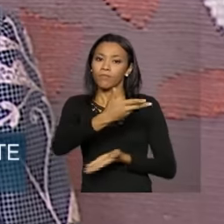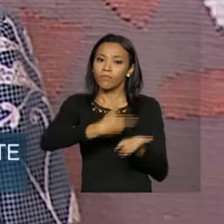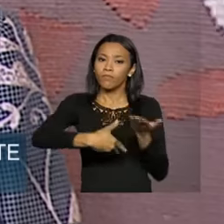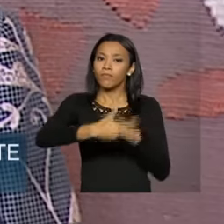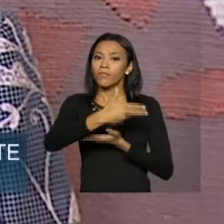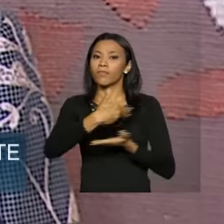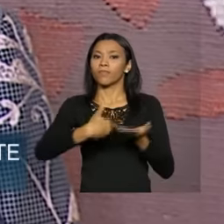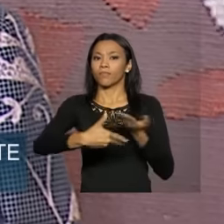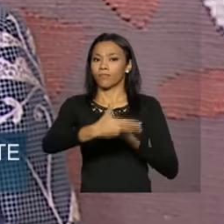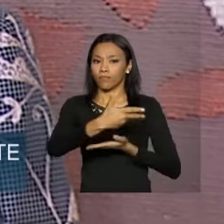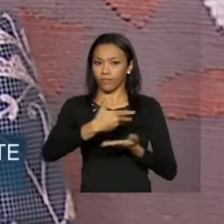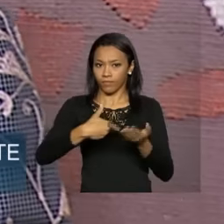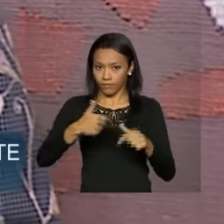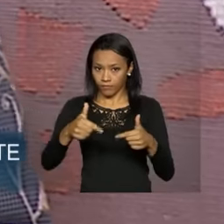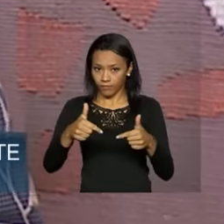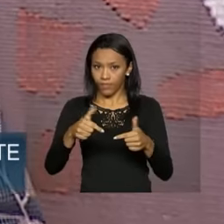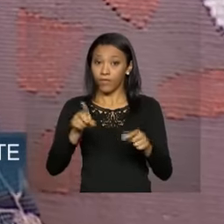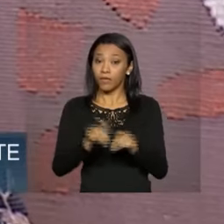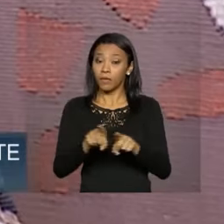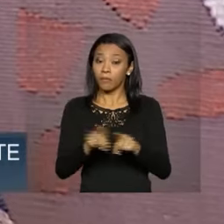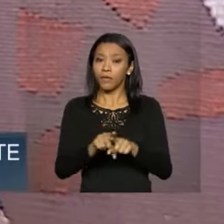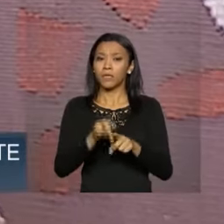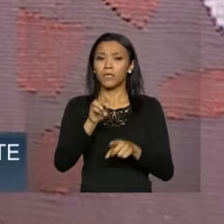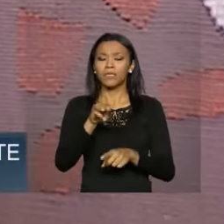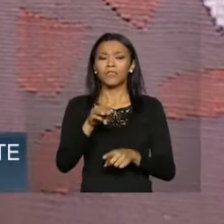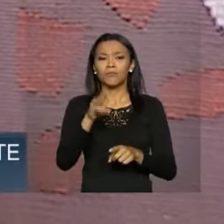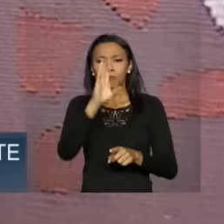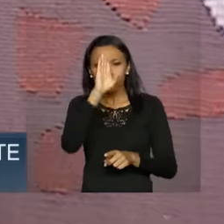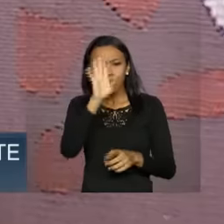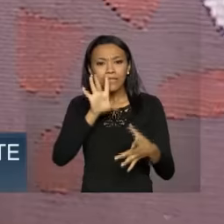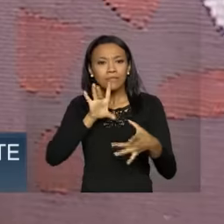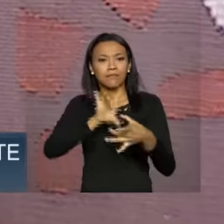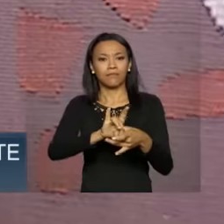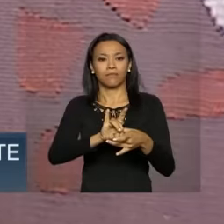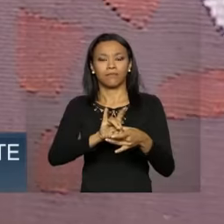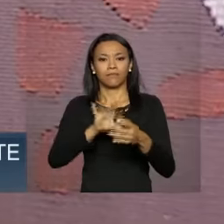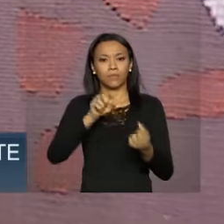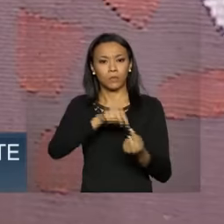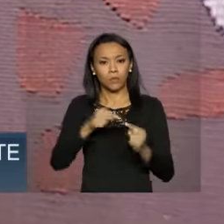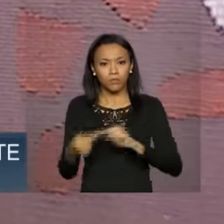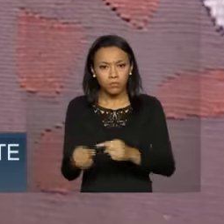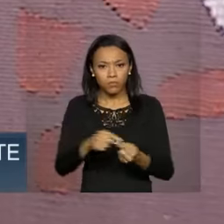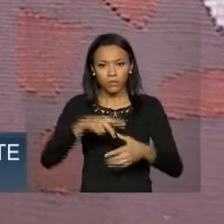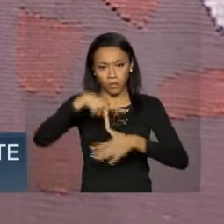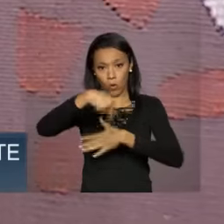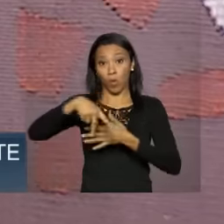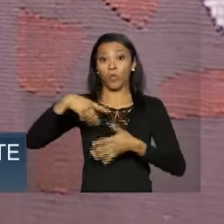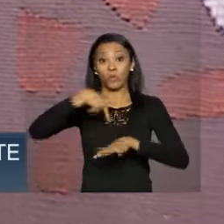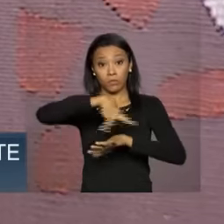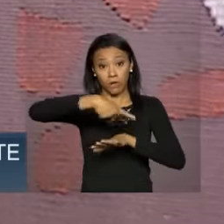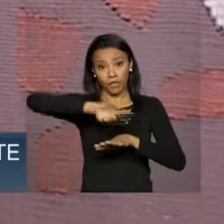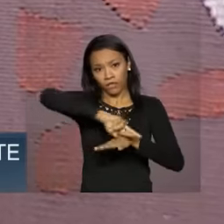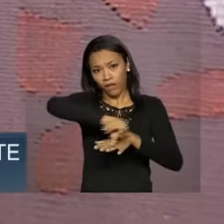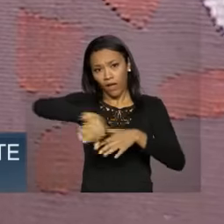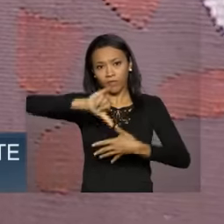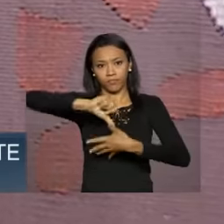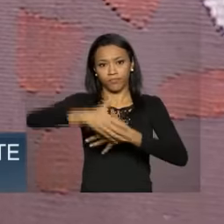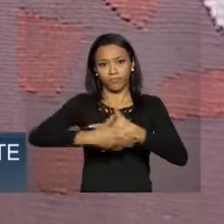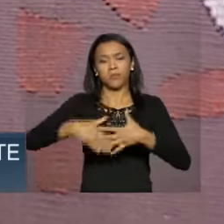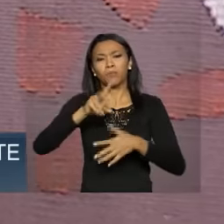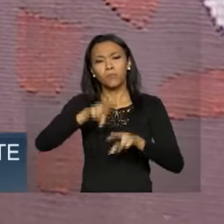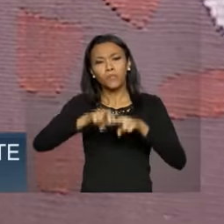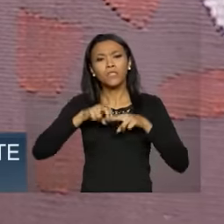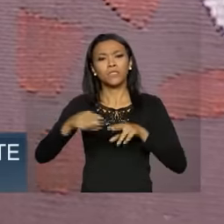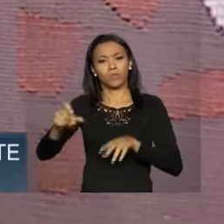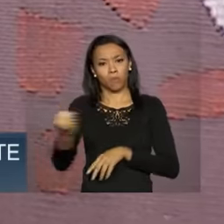do bilateral, no marco da integração regional. Daí a importância da assinatura, no ano